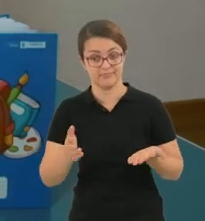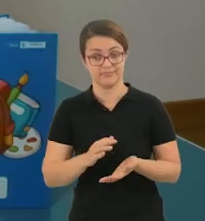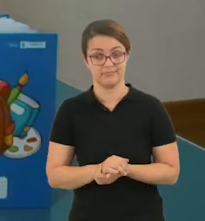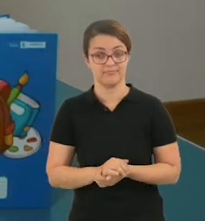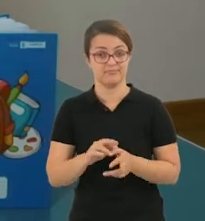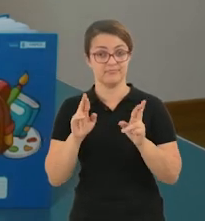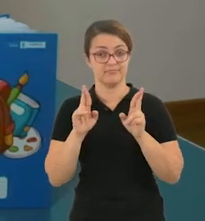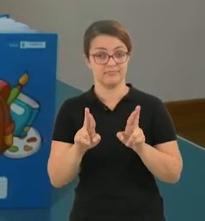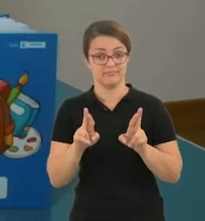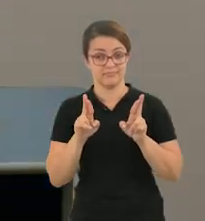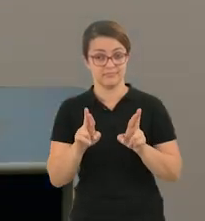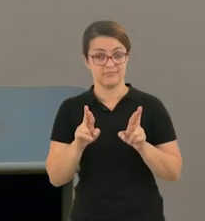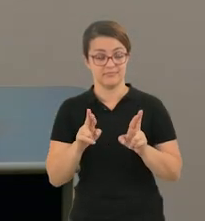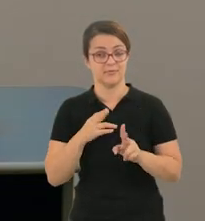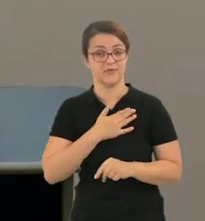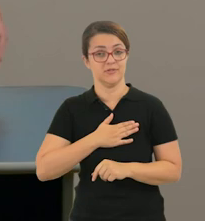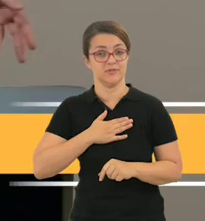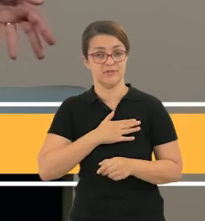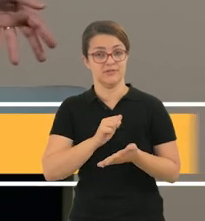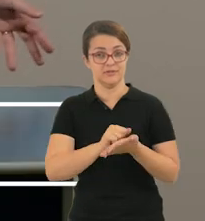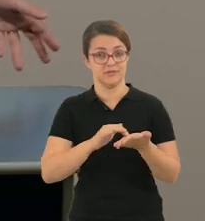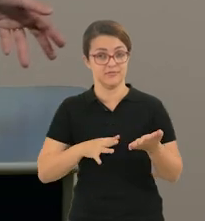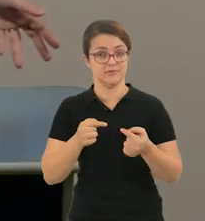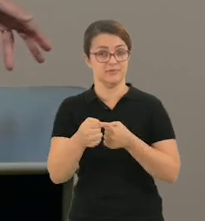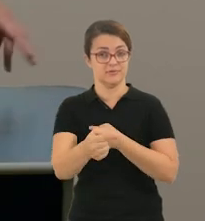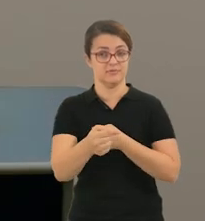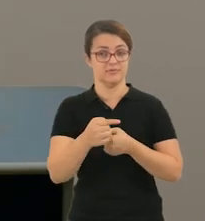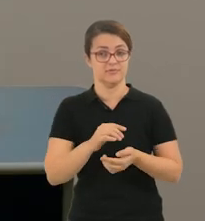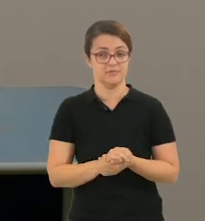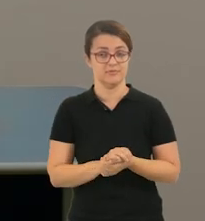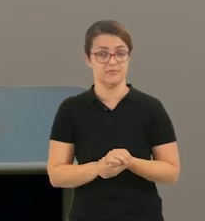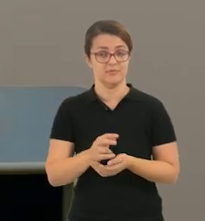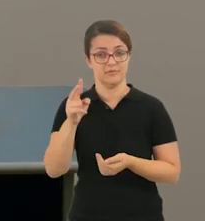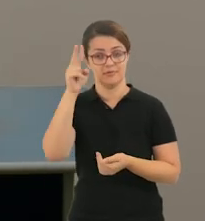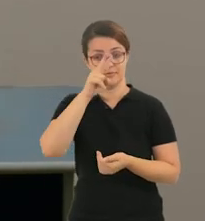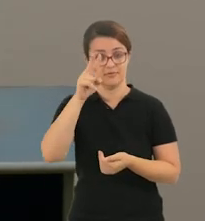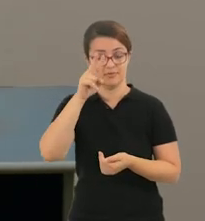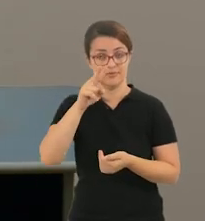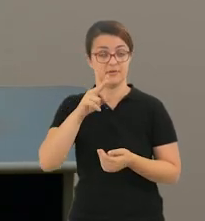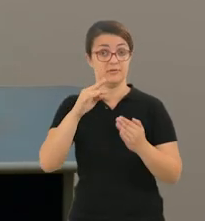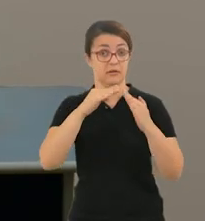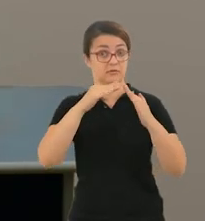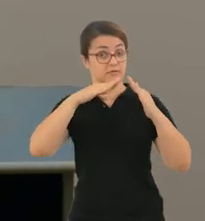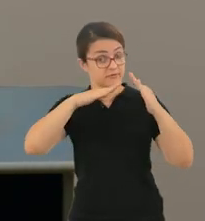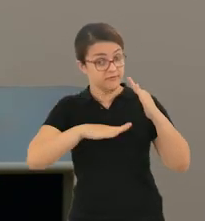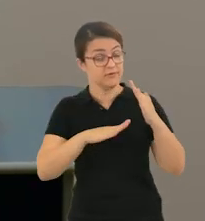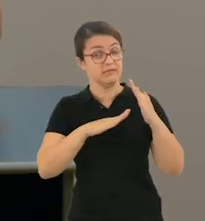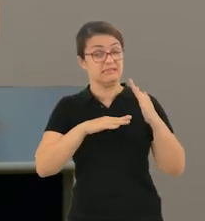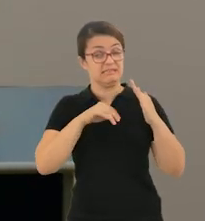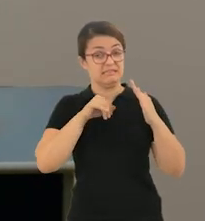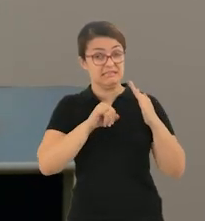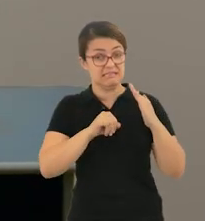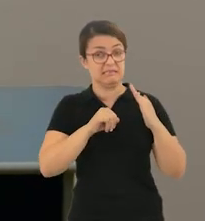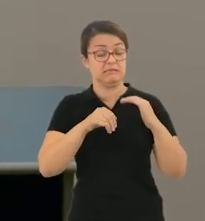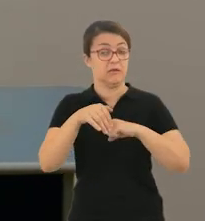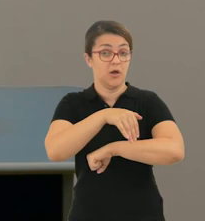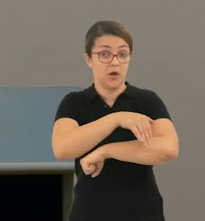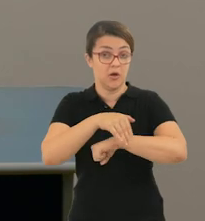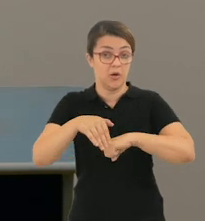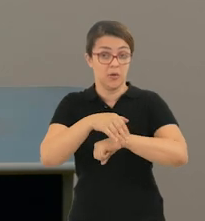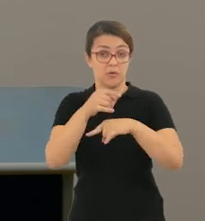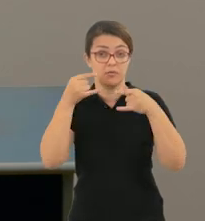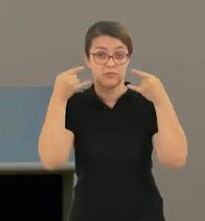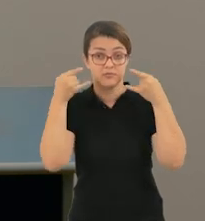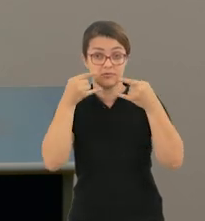Bom, é isso, pessoal. Eu espero que vocês tenham gostado das atividades dessa semana. Não esqueça, fiquem em casa. Se for sair